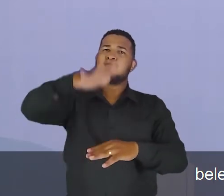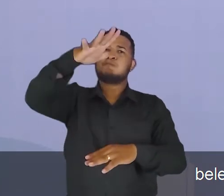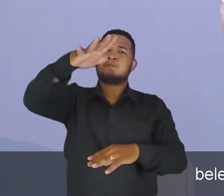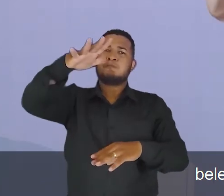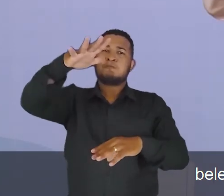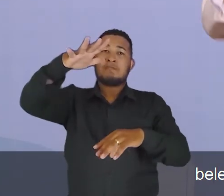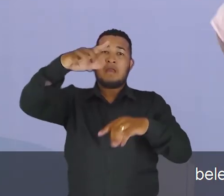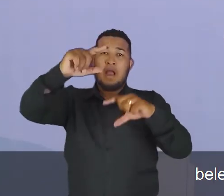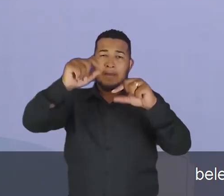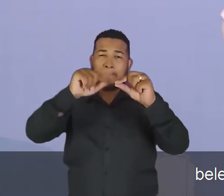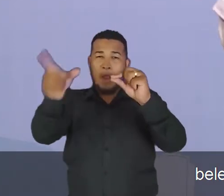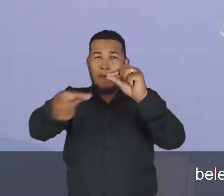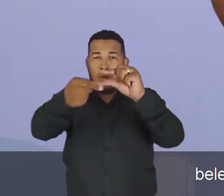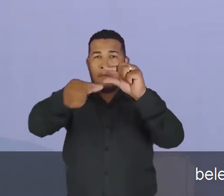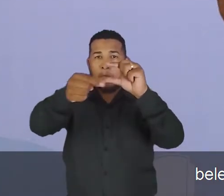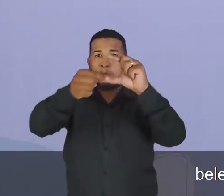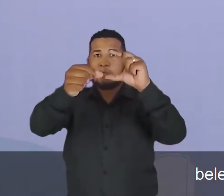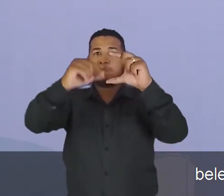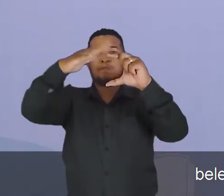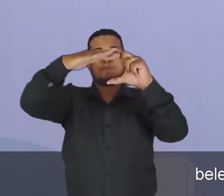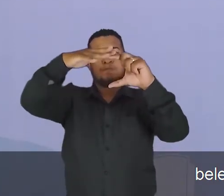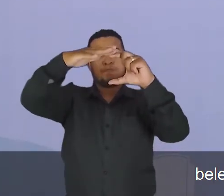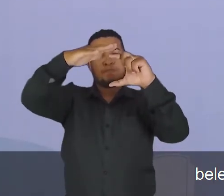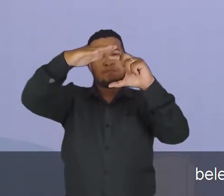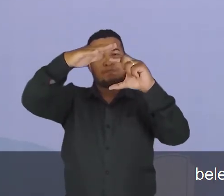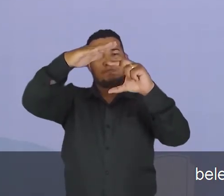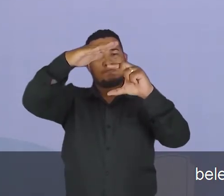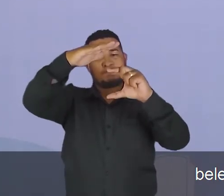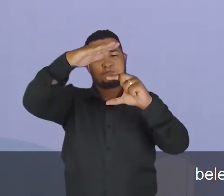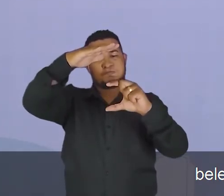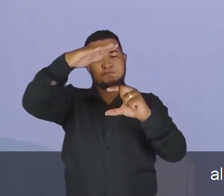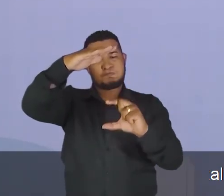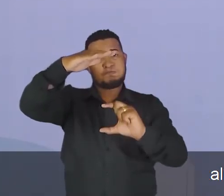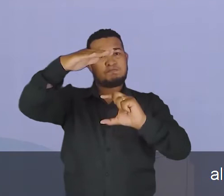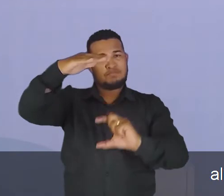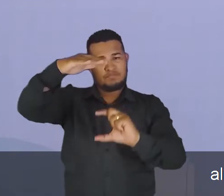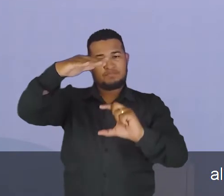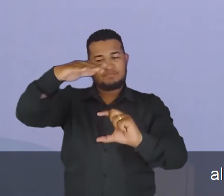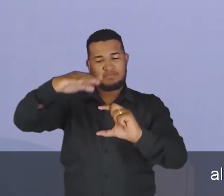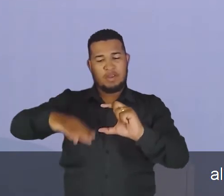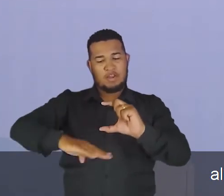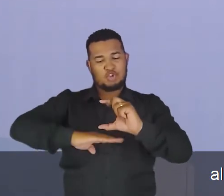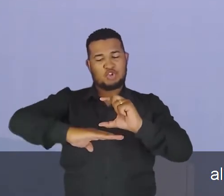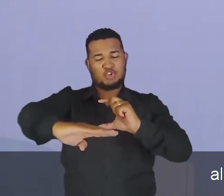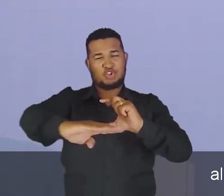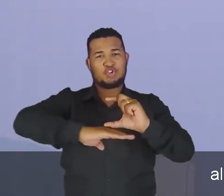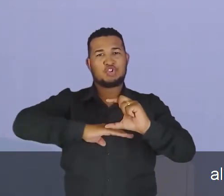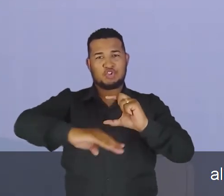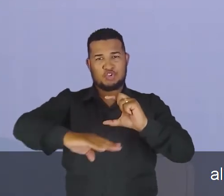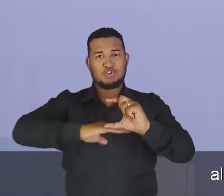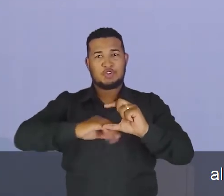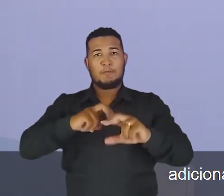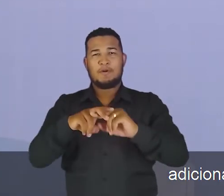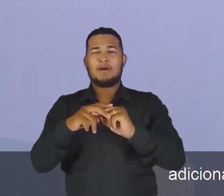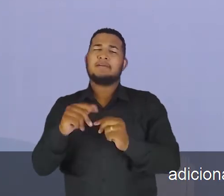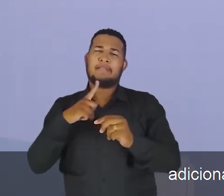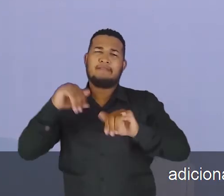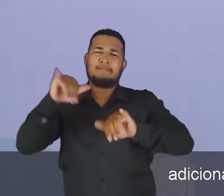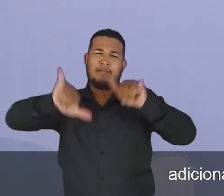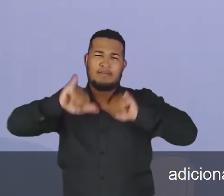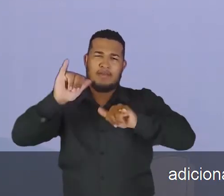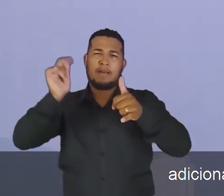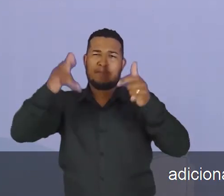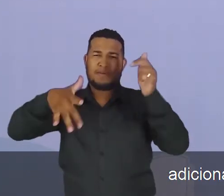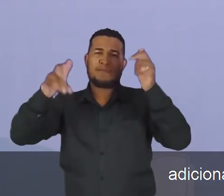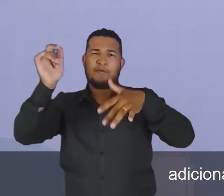Beleza? Então, essas partículas maiores que foram juntas ali por causa dessas substâncias químicas que foram adicionadas à